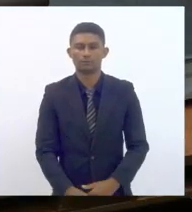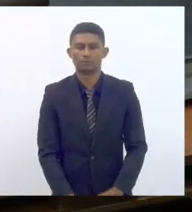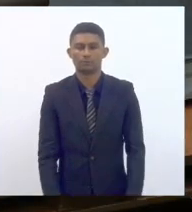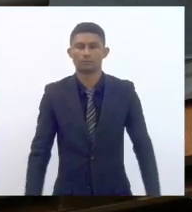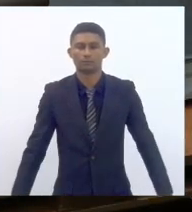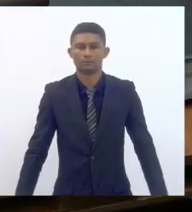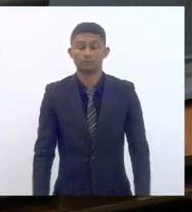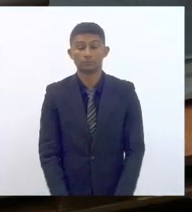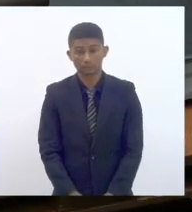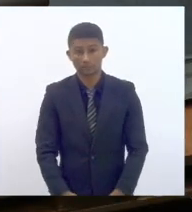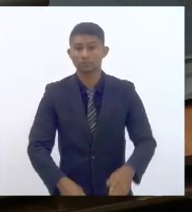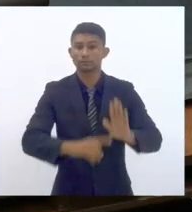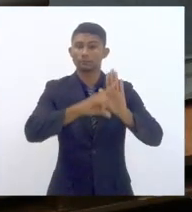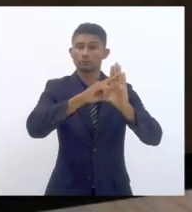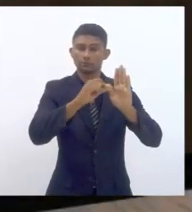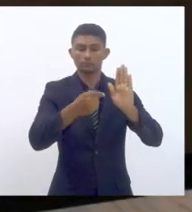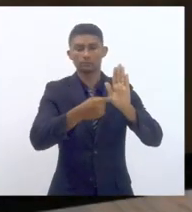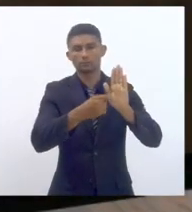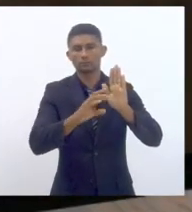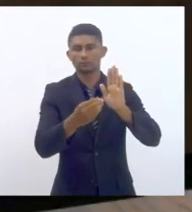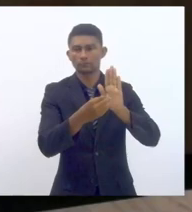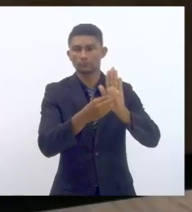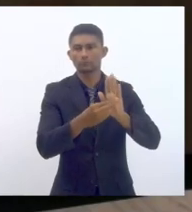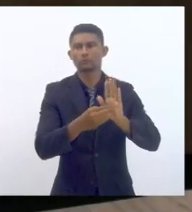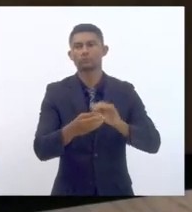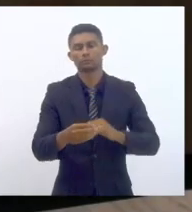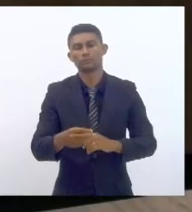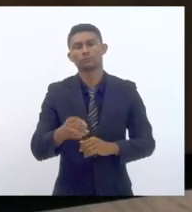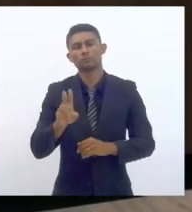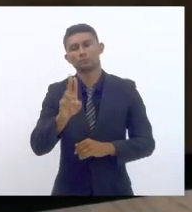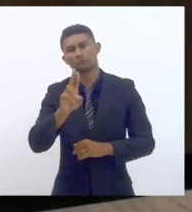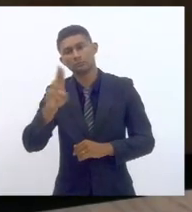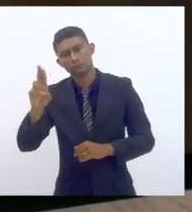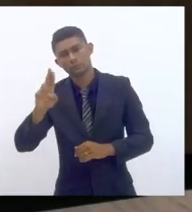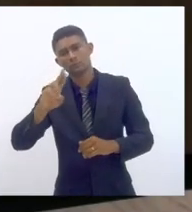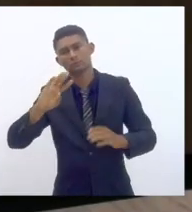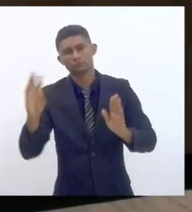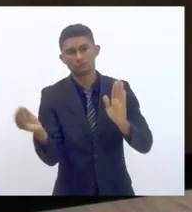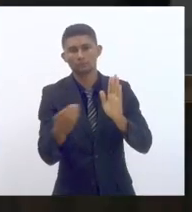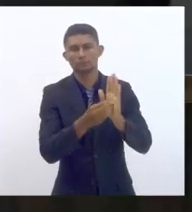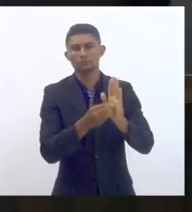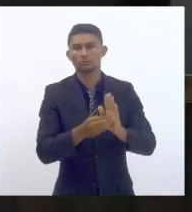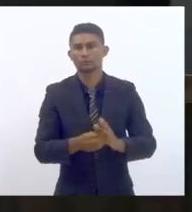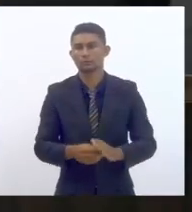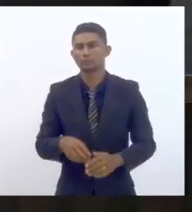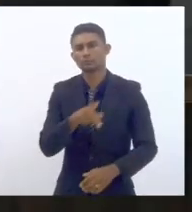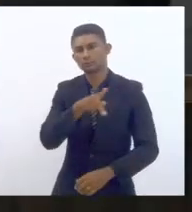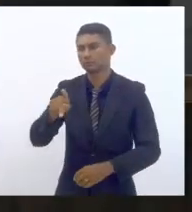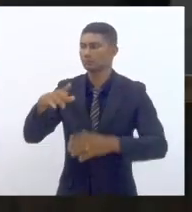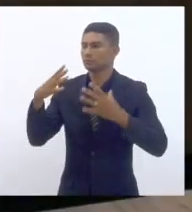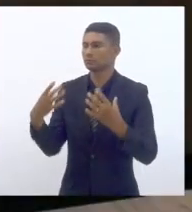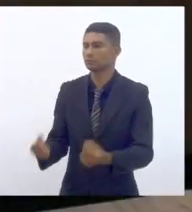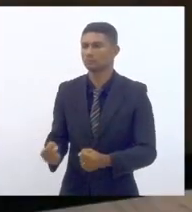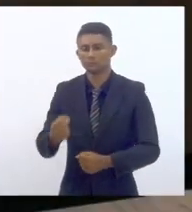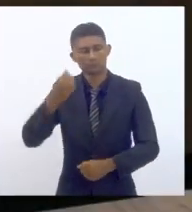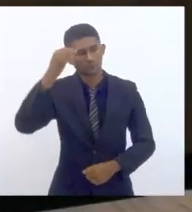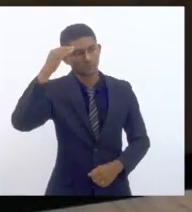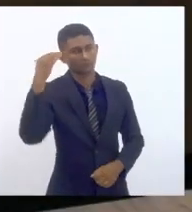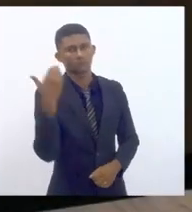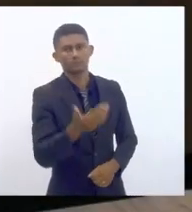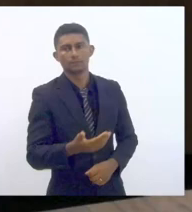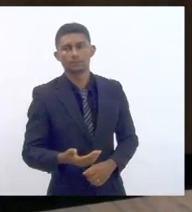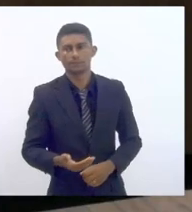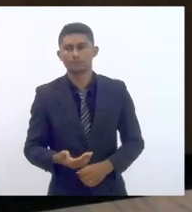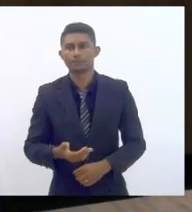Viu, André? Tem um artigo que fala que honorificamente essa lei será designada Lei Luiz Pinguelli Rosa. Presidência, então, defere pedir de Vossa Excelência. Eu agradeço a Vossa